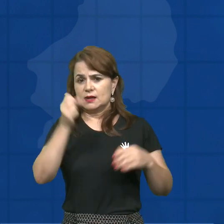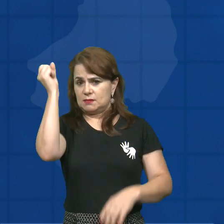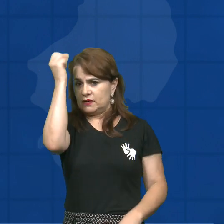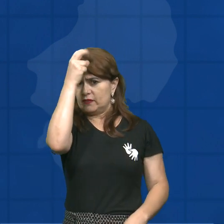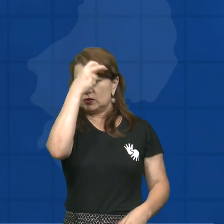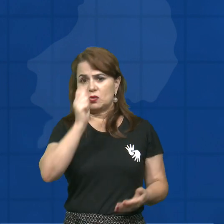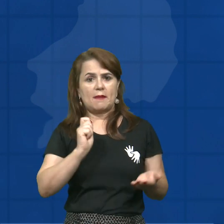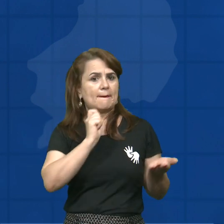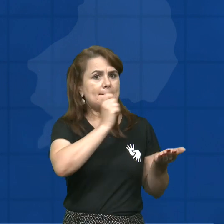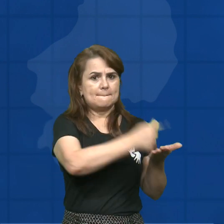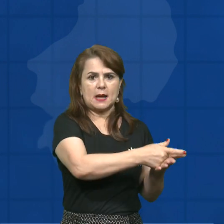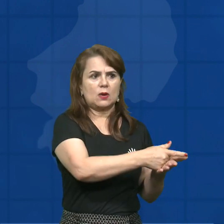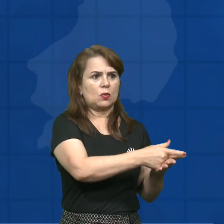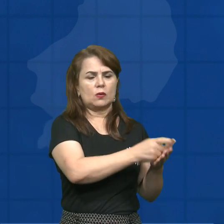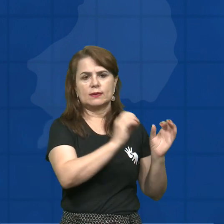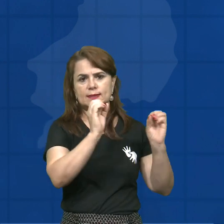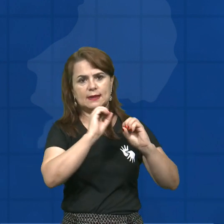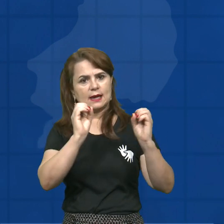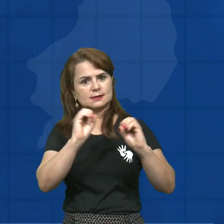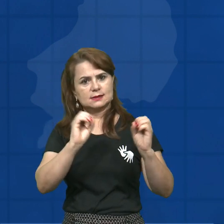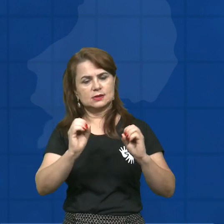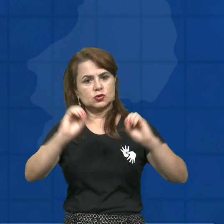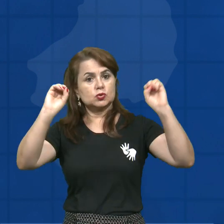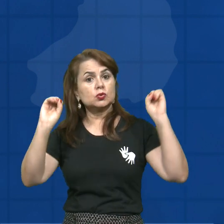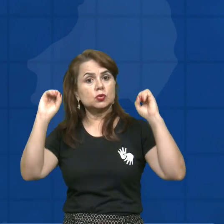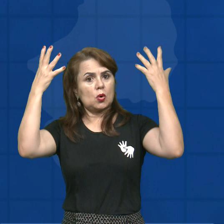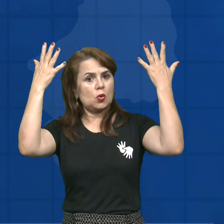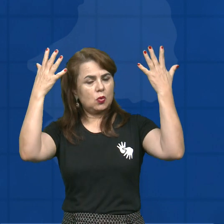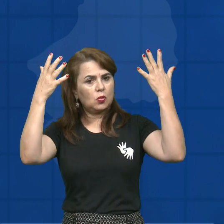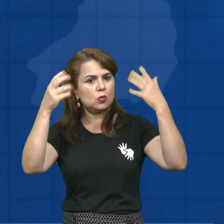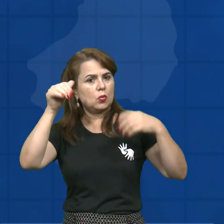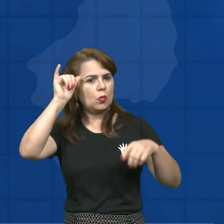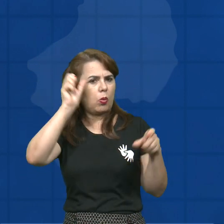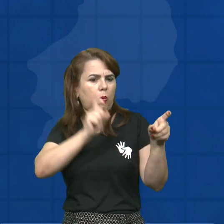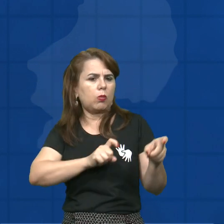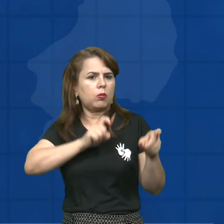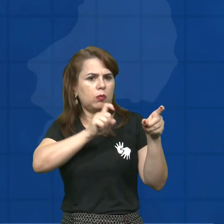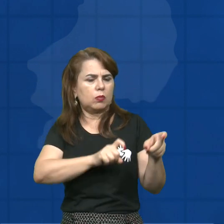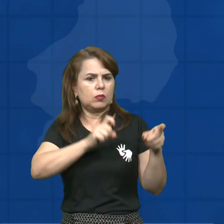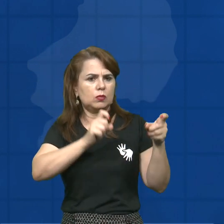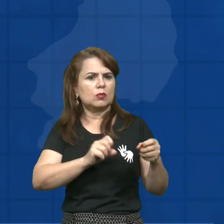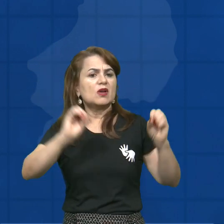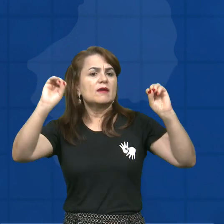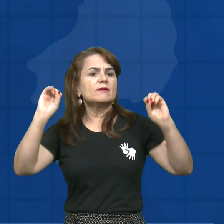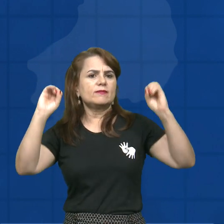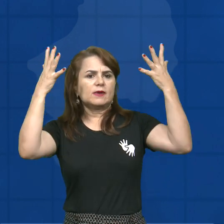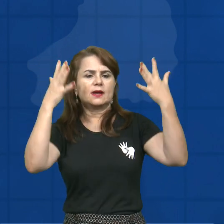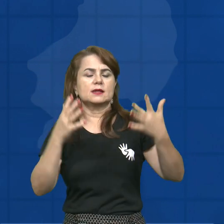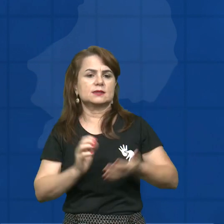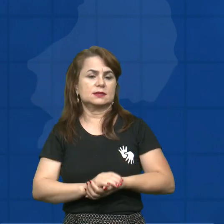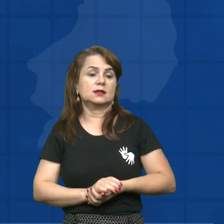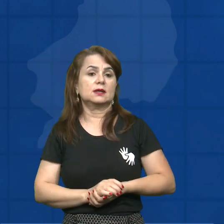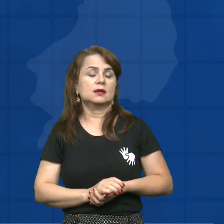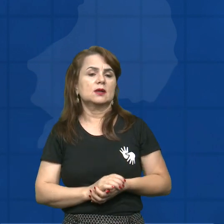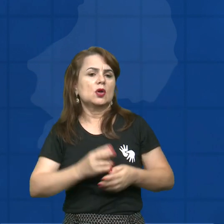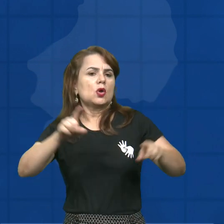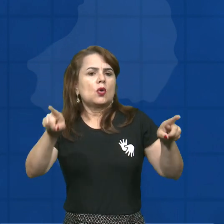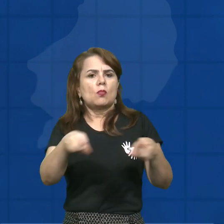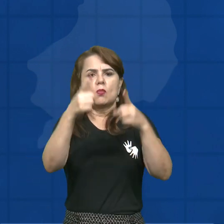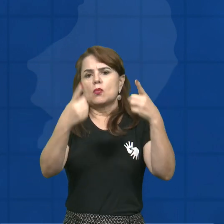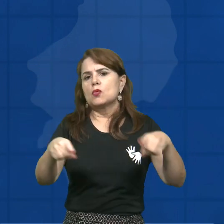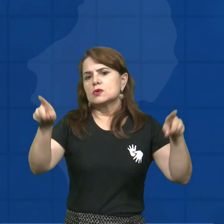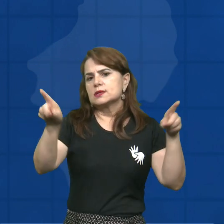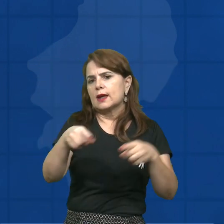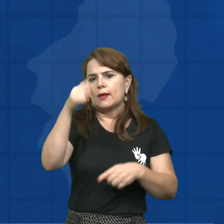de Marília. Vieram fazer um show sertanejo, um evento, né? Um festival sertanejo, música caipira.